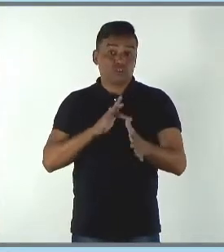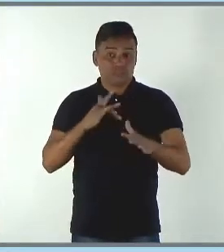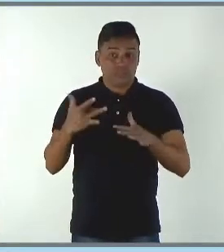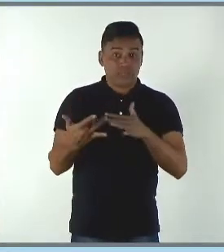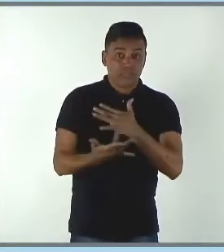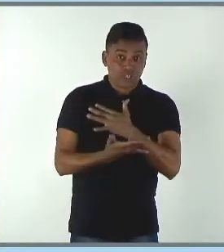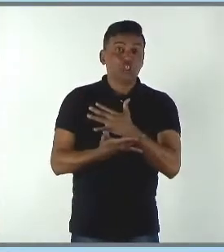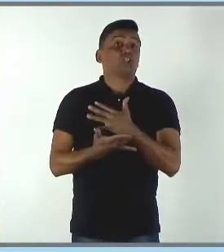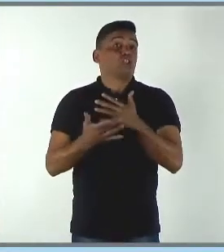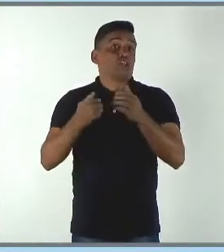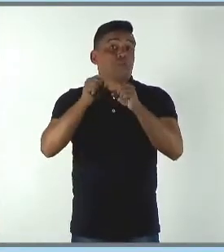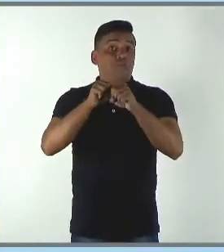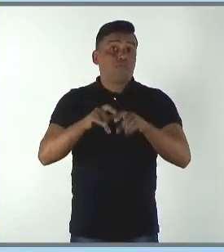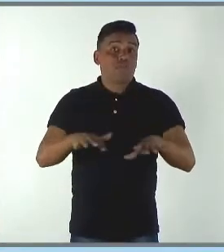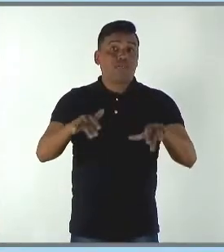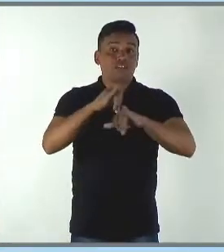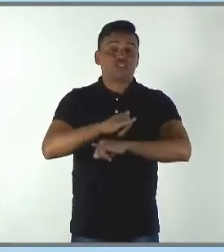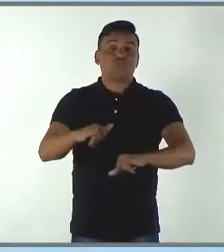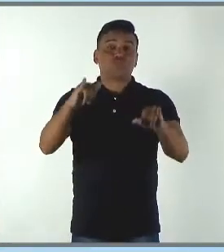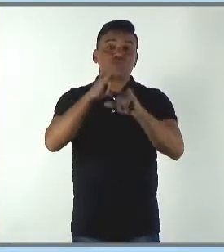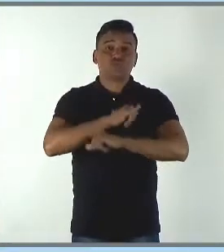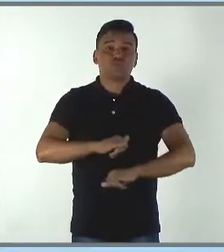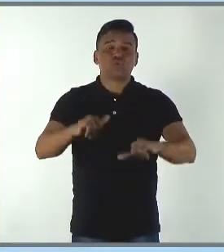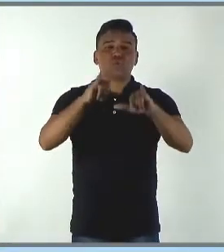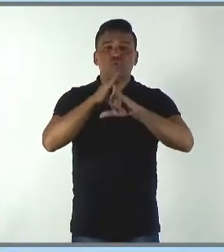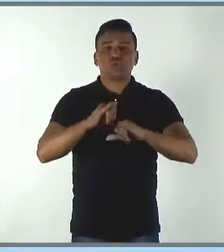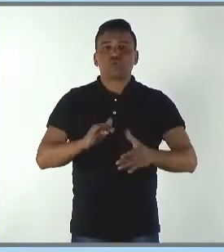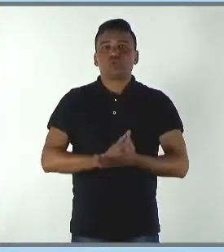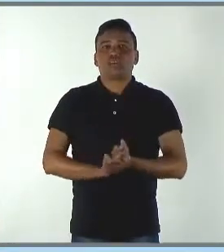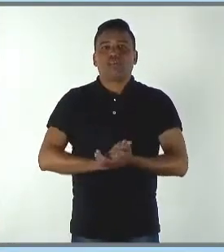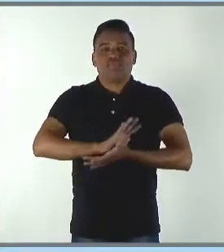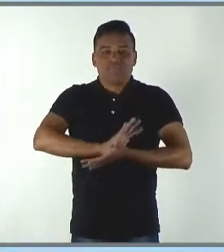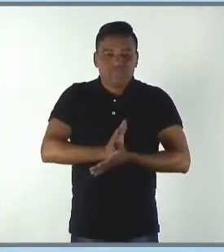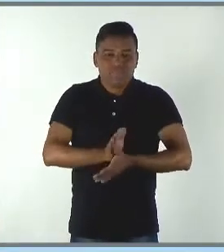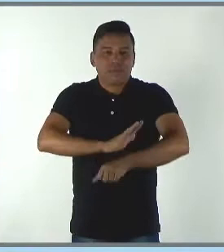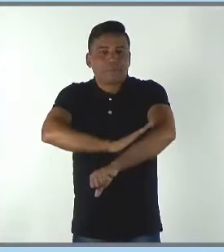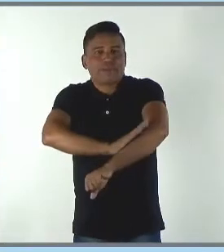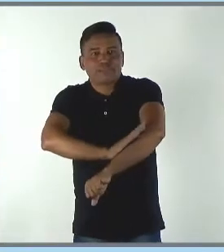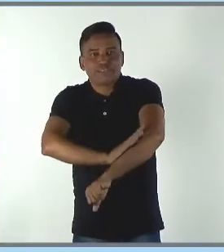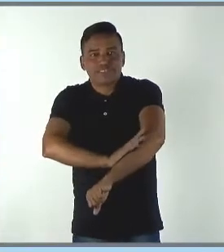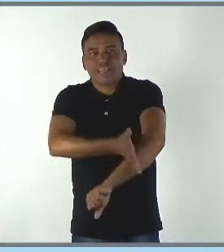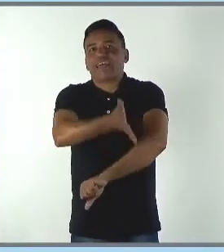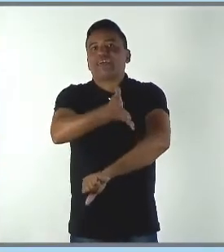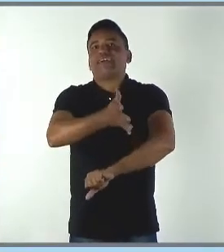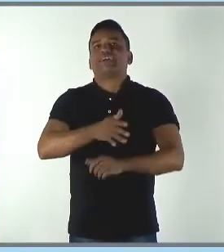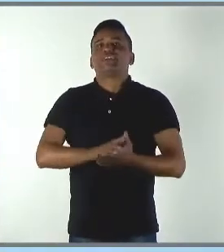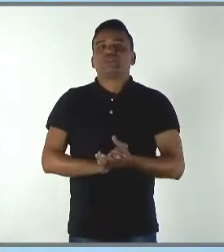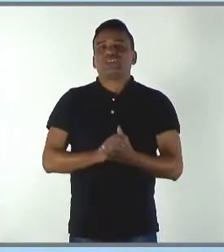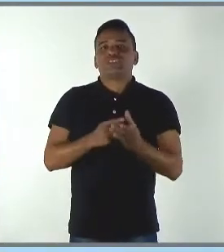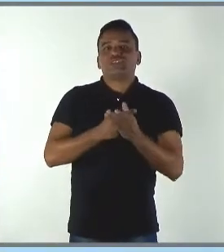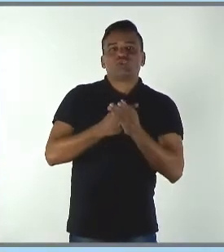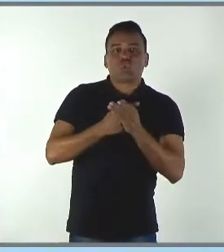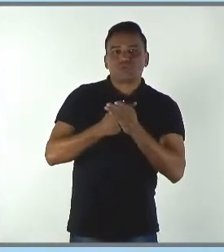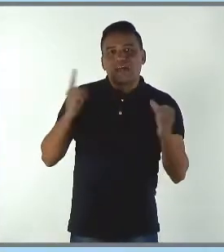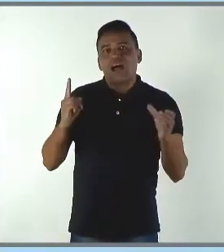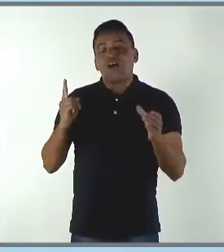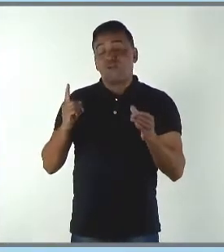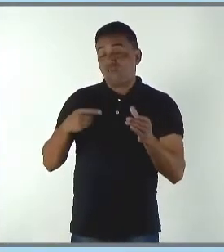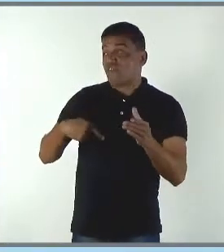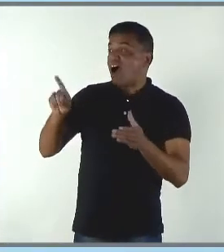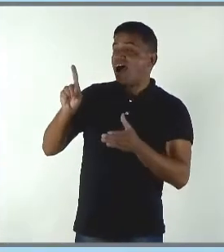momento. Uma das formas de execração, de exclusão das pessoas negras desse país é dizer o quê? Volta para a